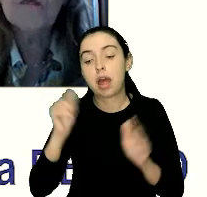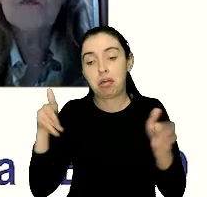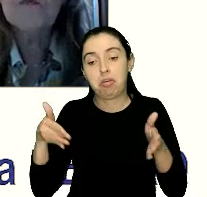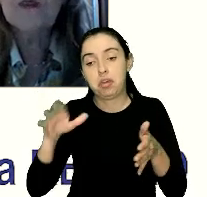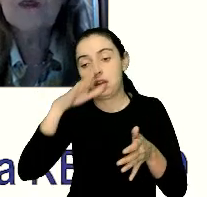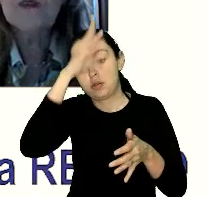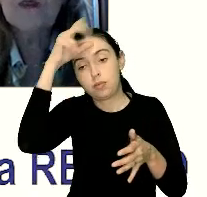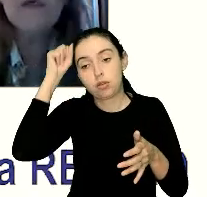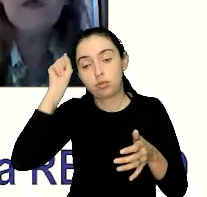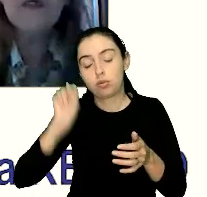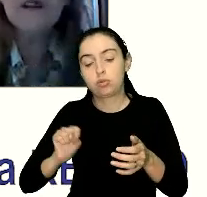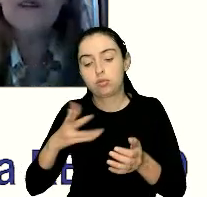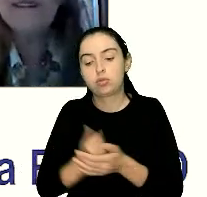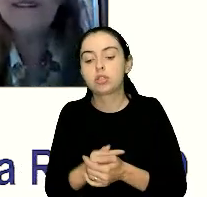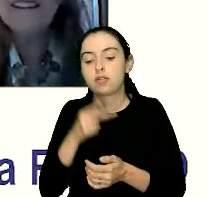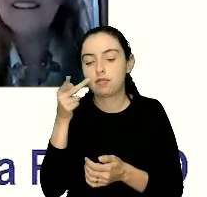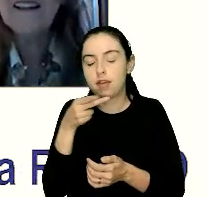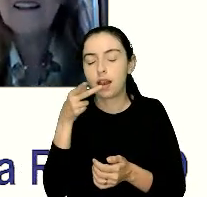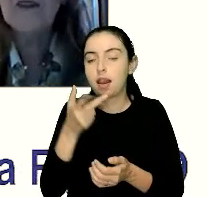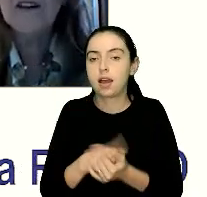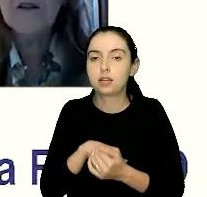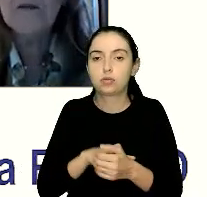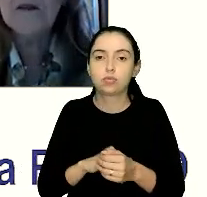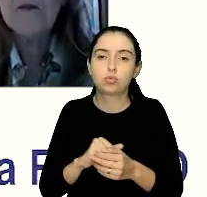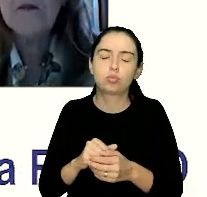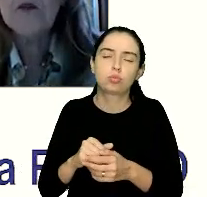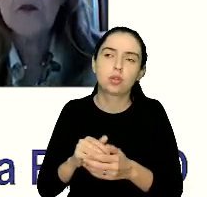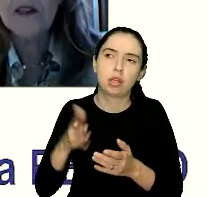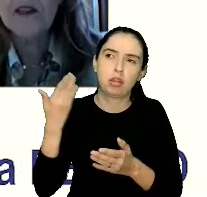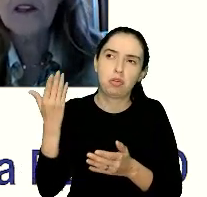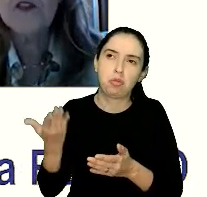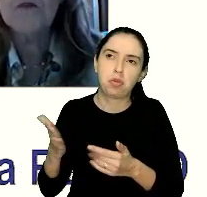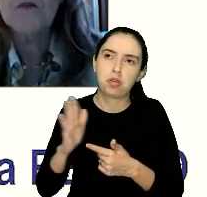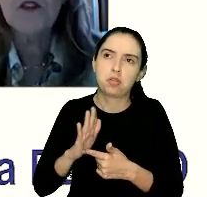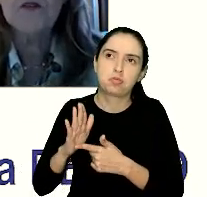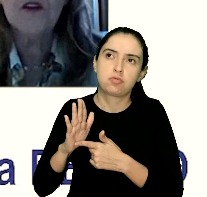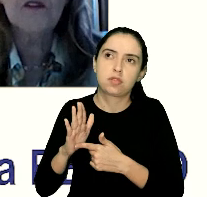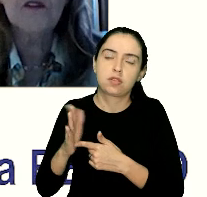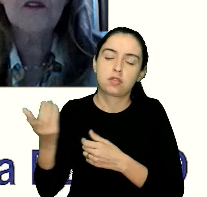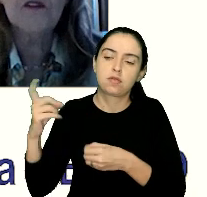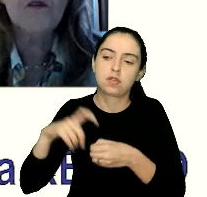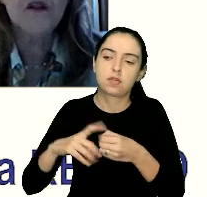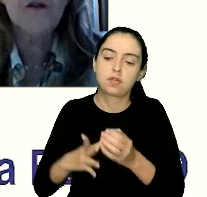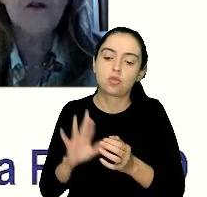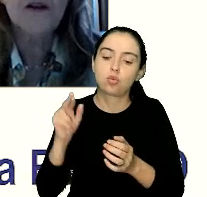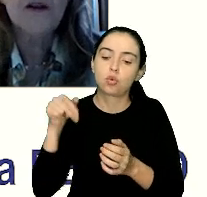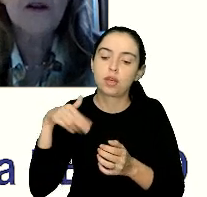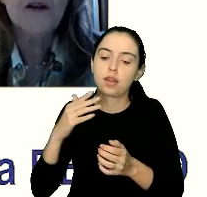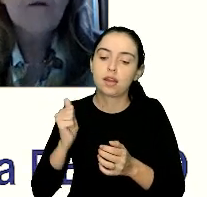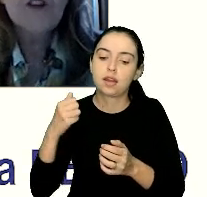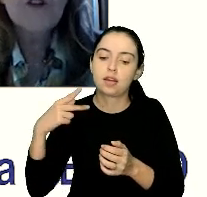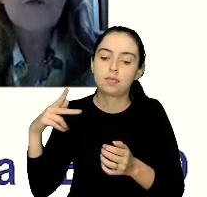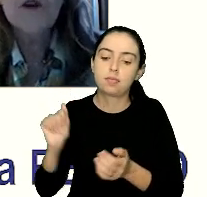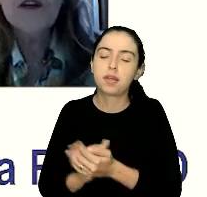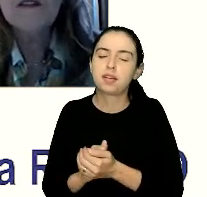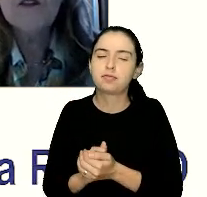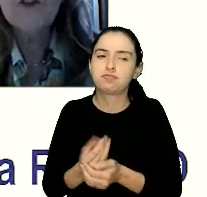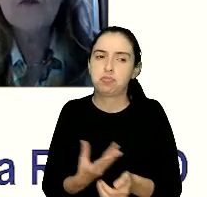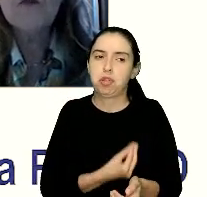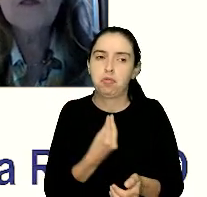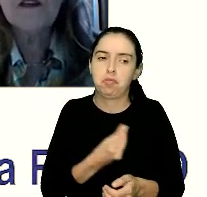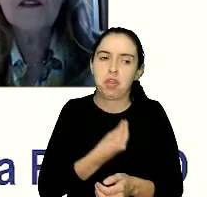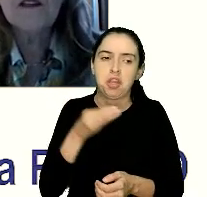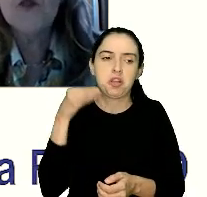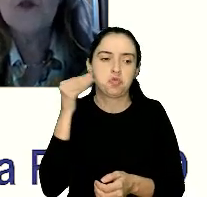falado, eu vim exportada, né, da Unicamp, onde eu passei grande parte da minha vida profissional, e